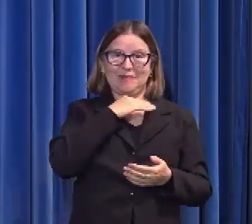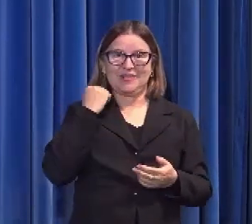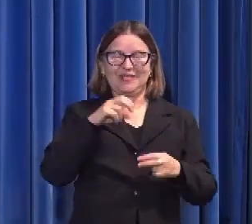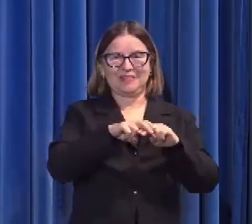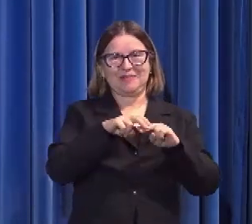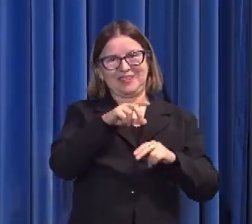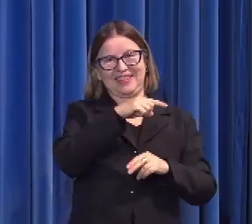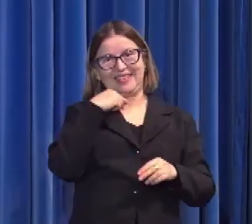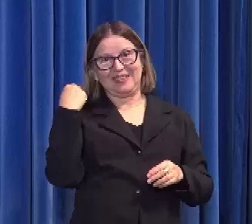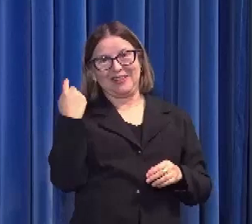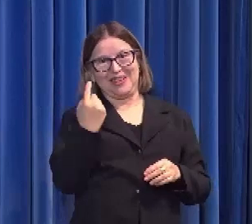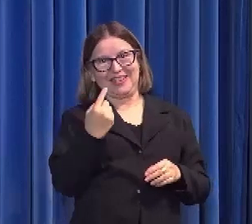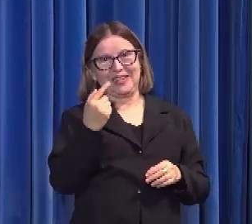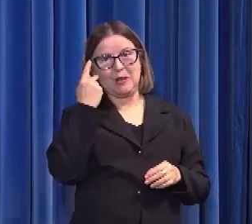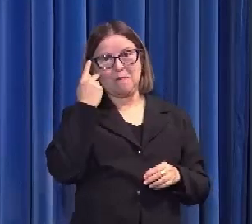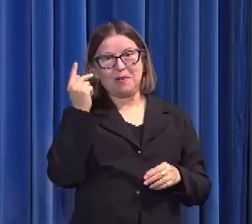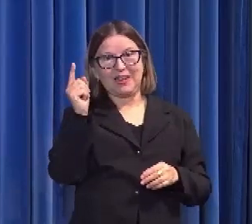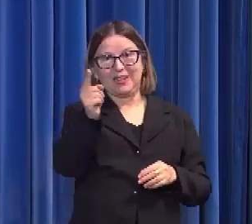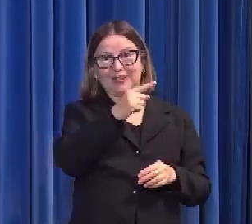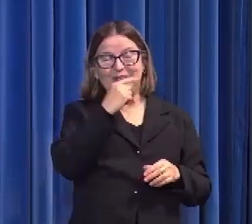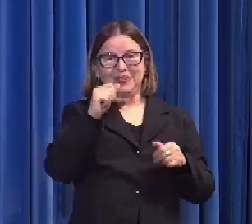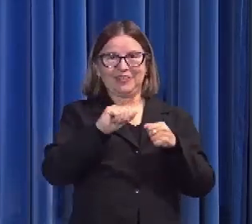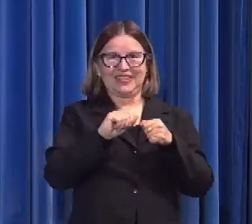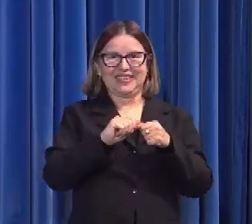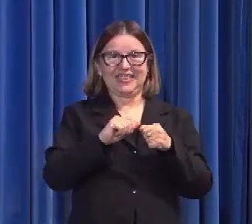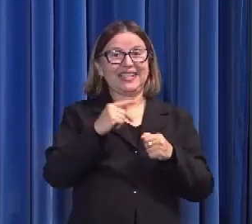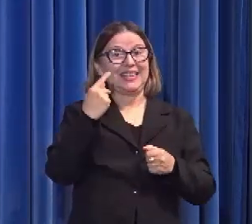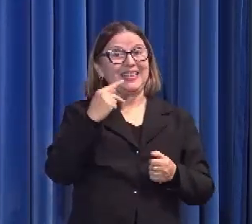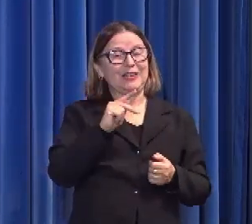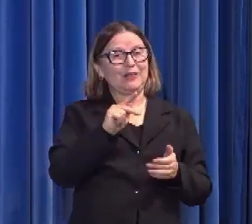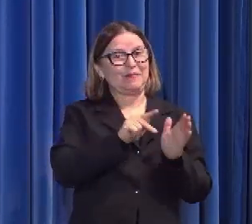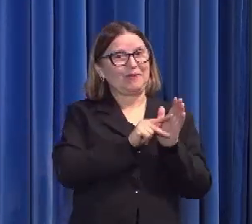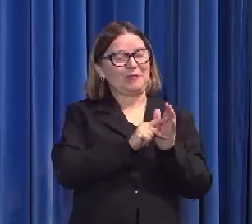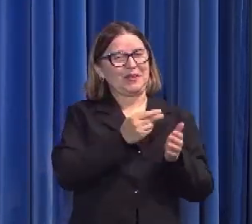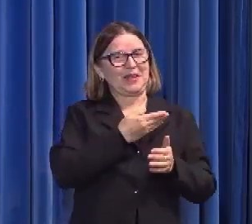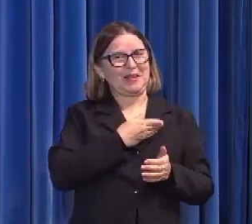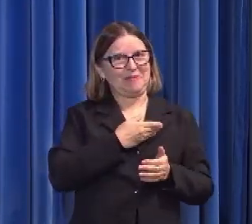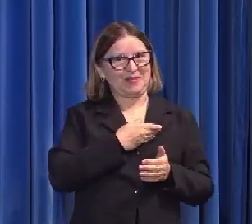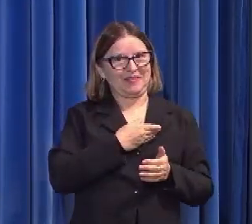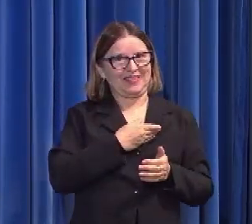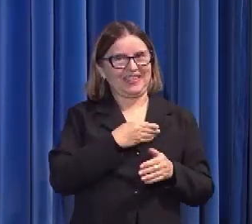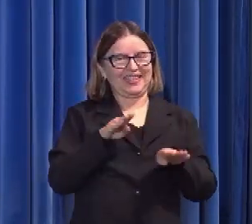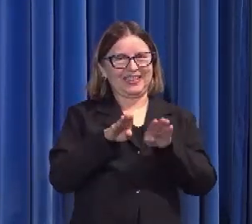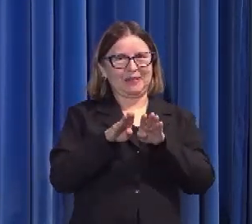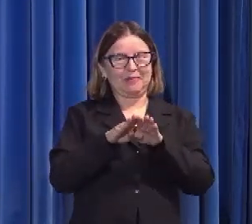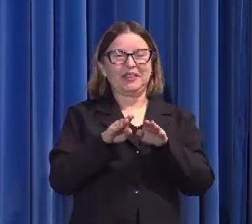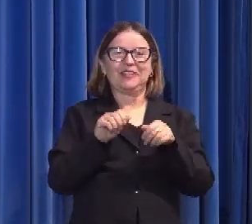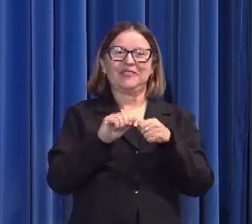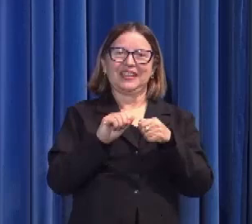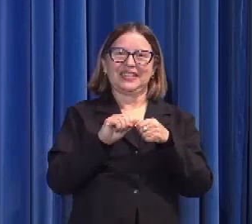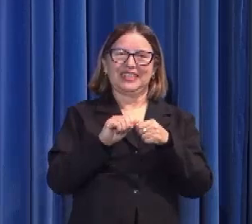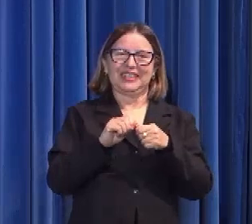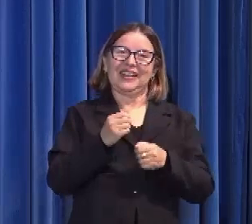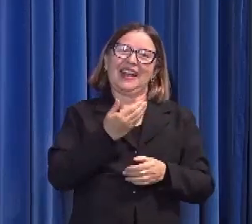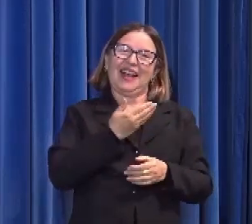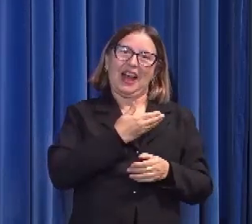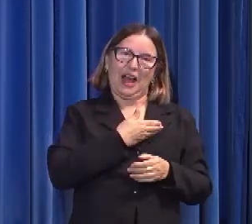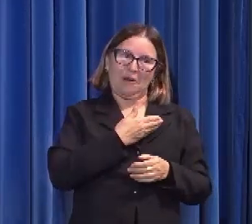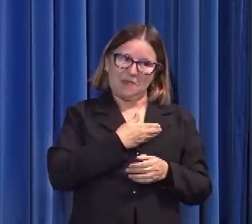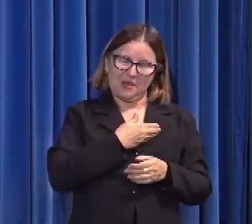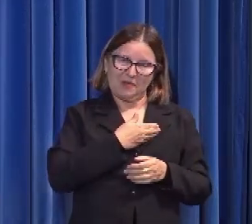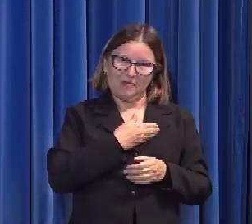nós para nos tornar seus amigos e fazer nos amigos dos amigos de